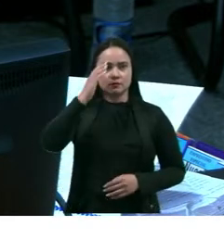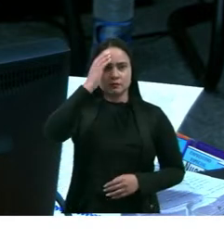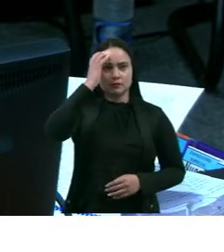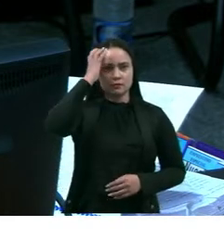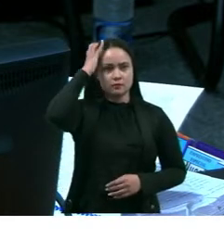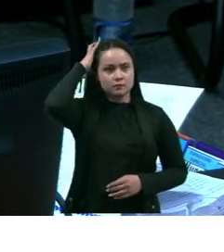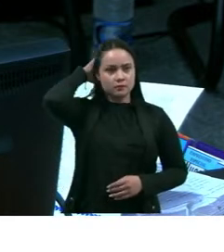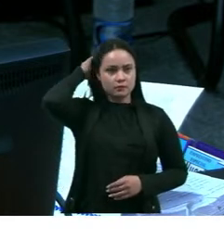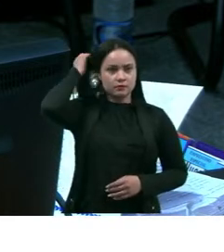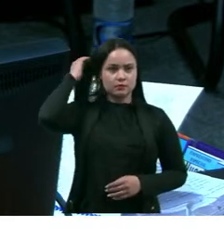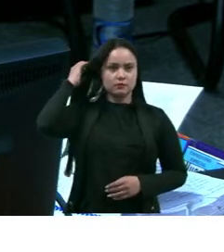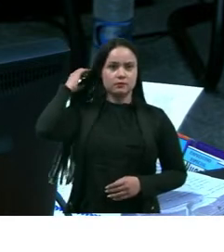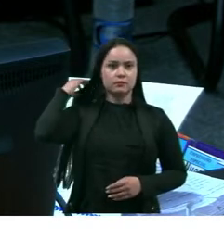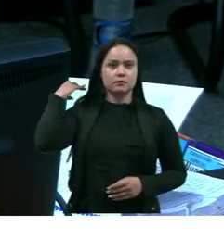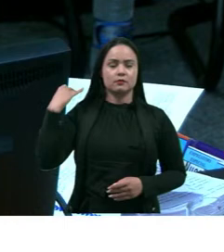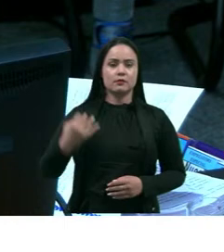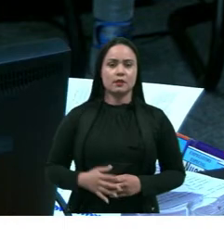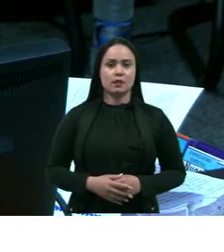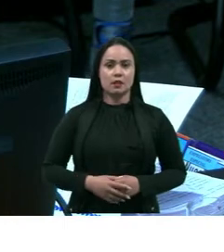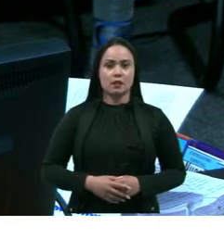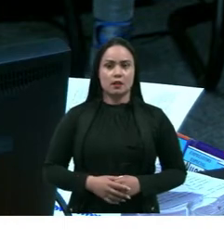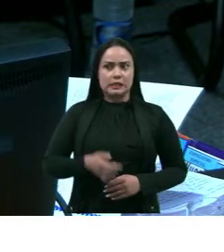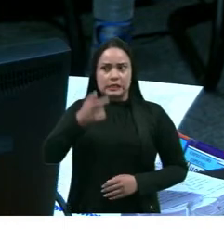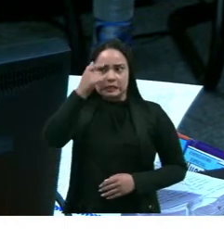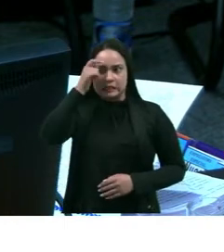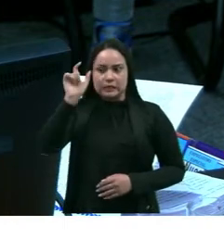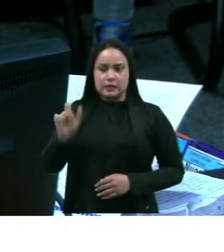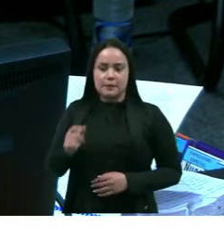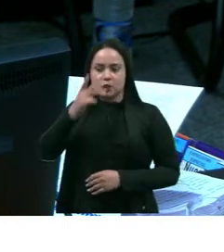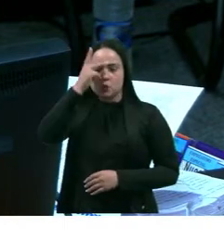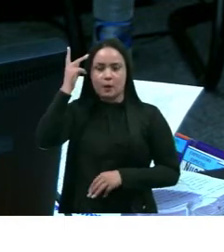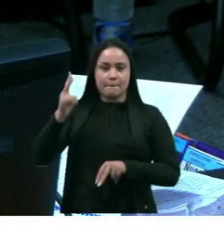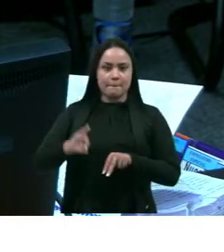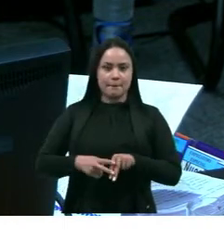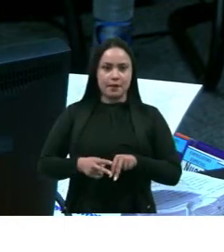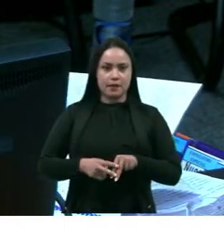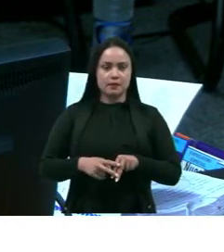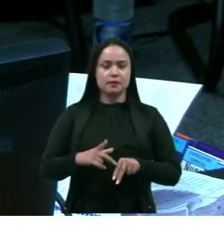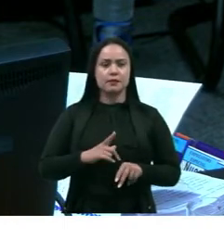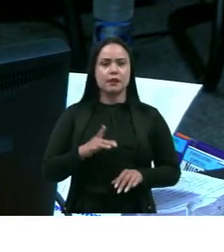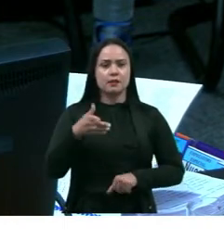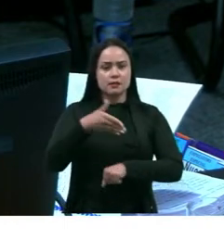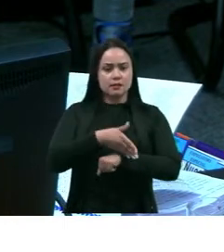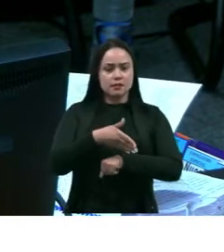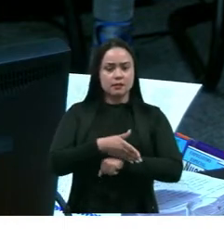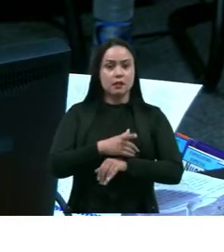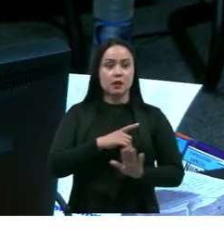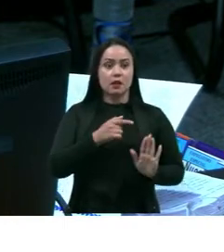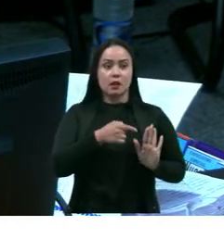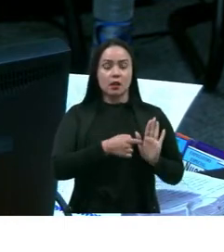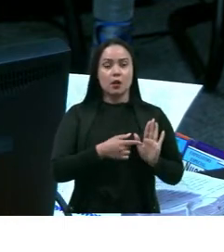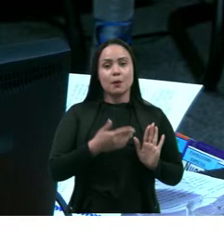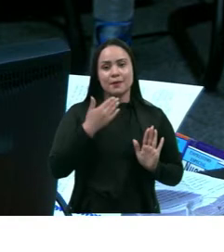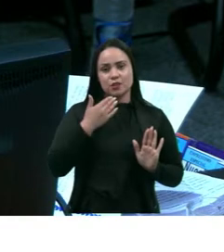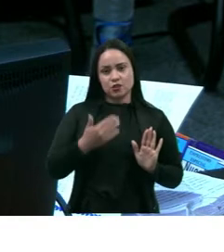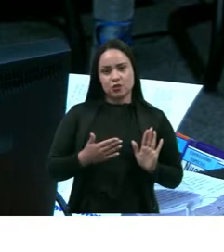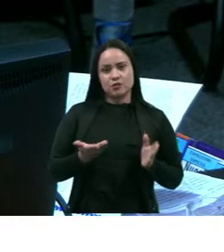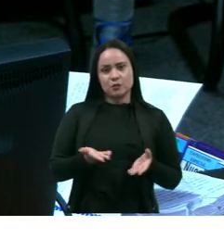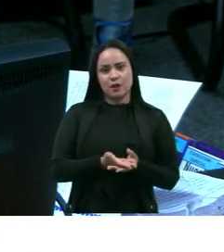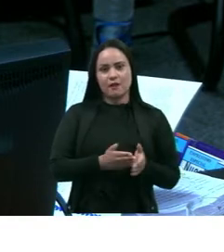da existência de pessoa presa e, não obstante, a existência do pedido da acusação de